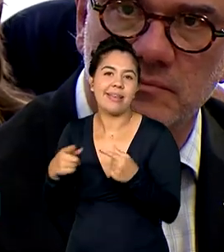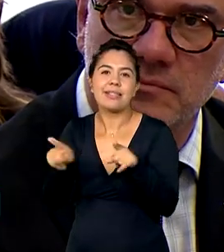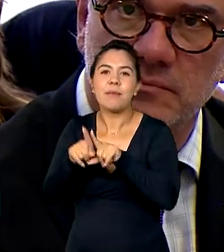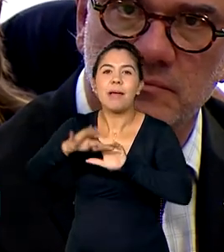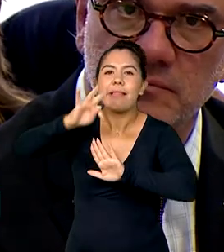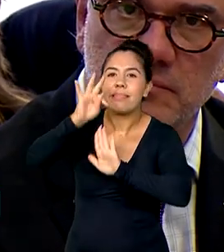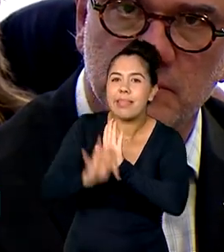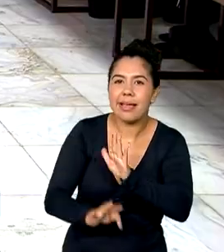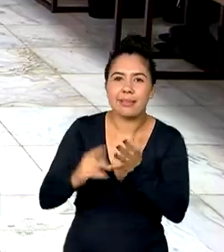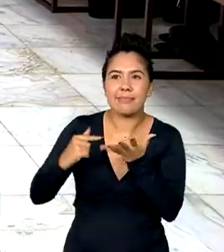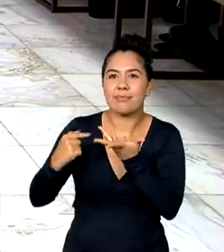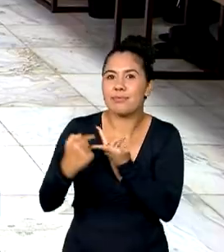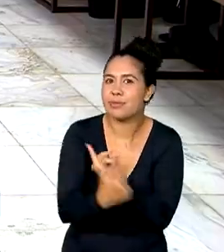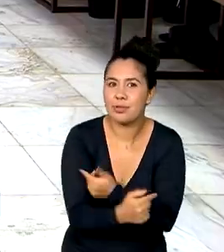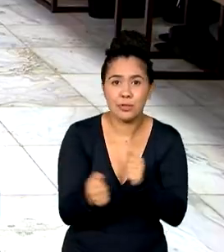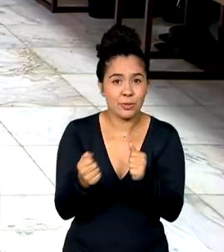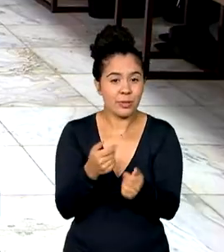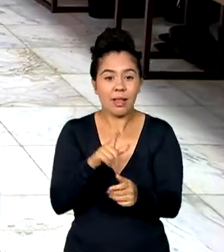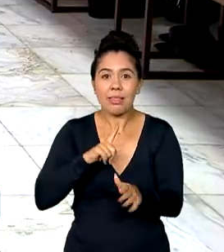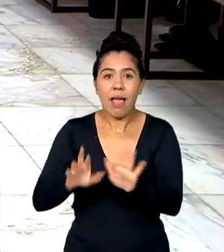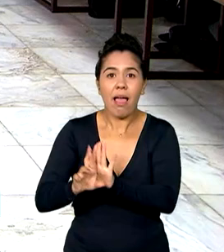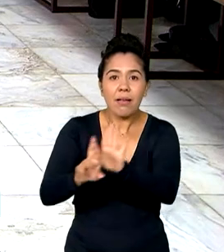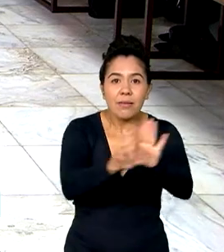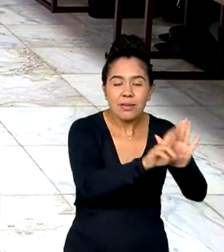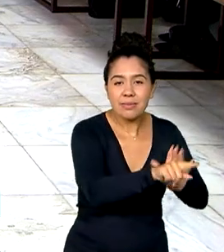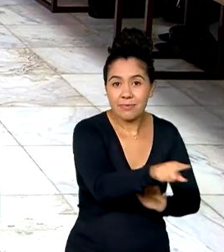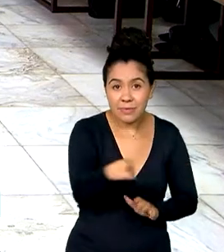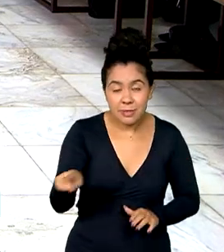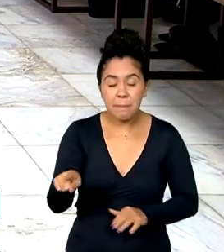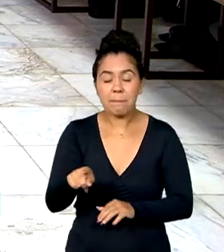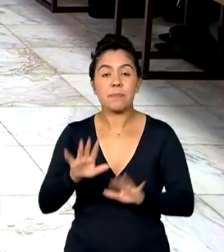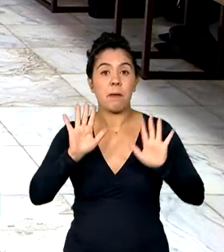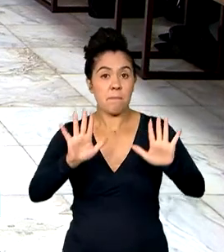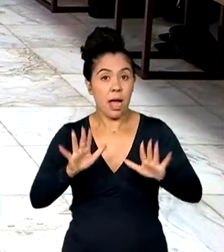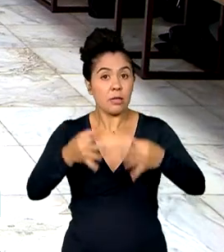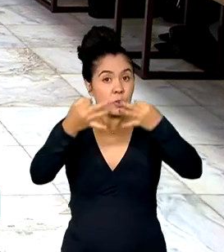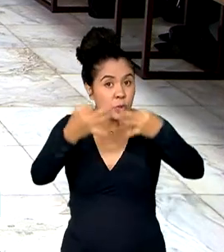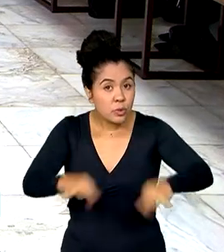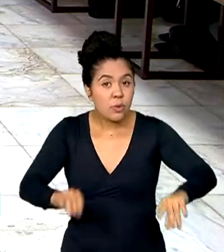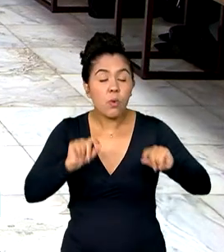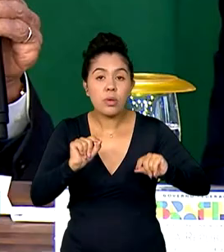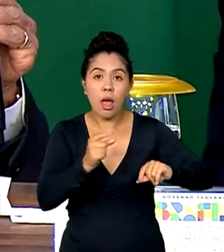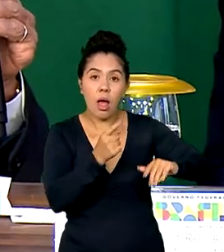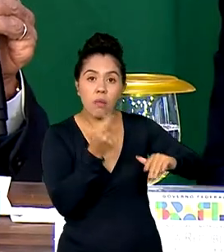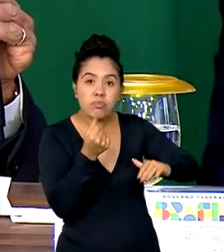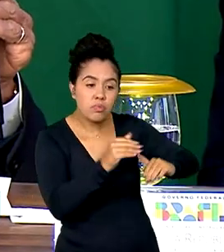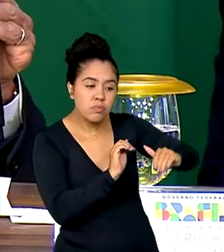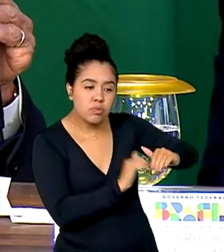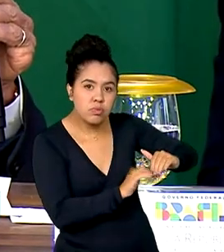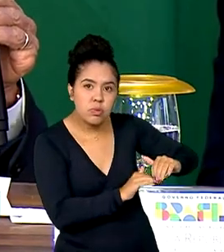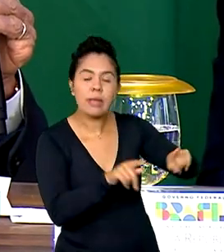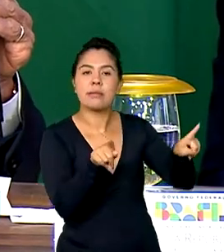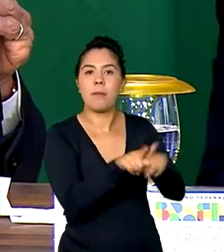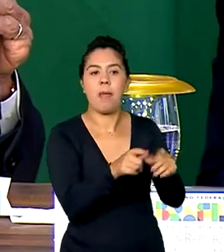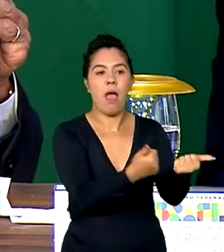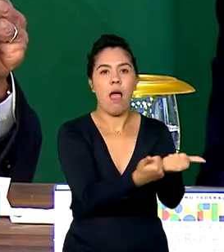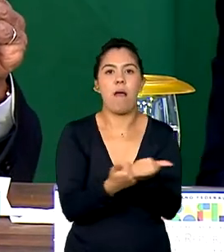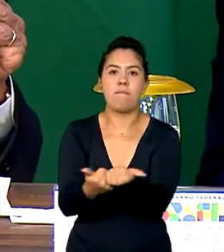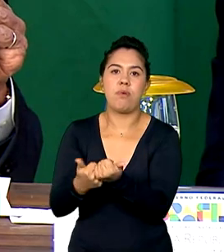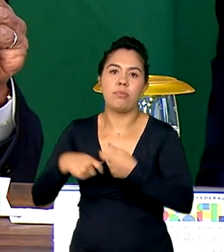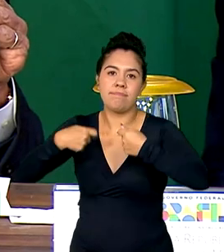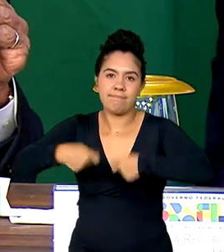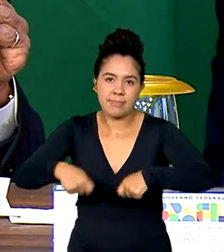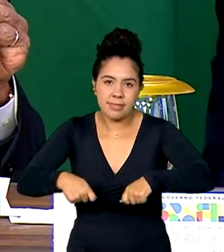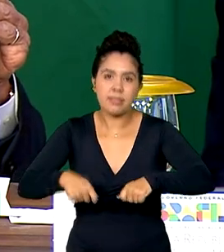todos vocês que estão aqui. O presidente Lula afirmou que é preciso garantir reserva financeira e apoio para que as pessoas